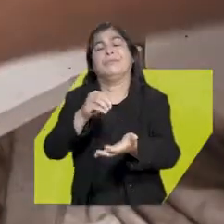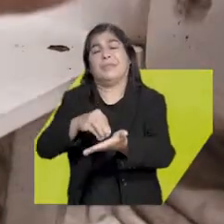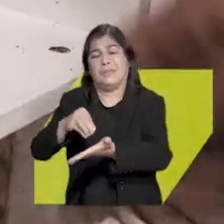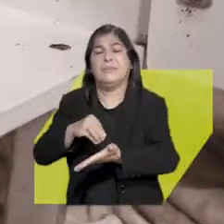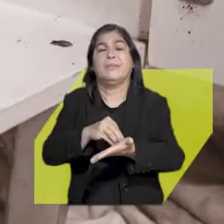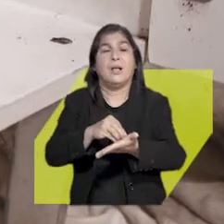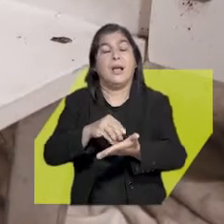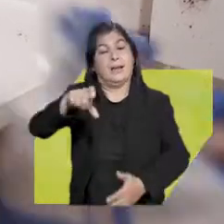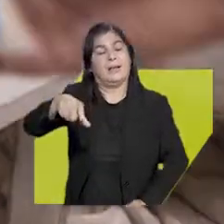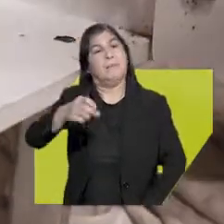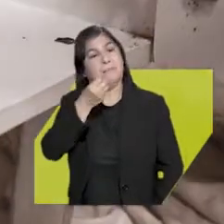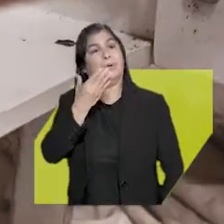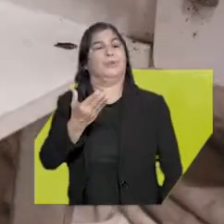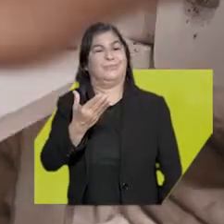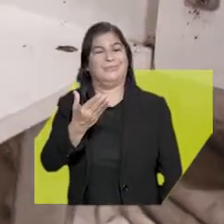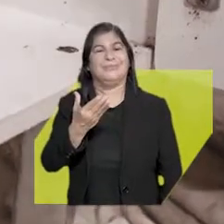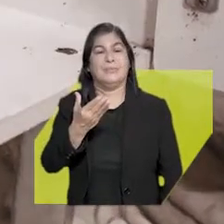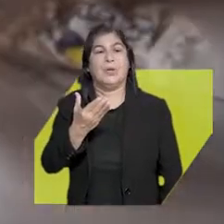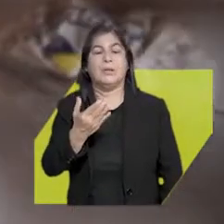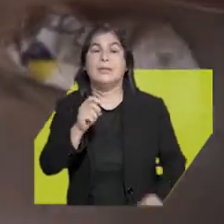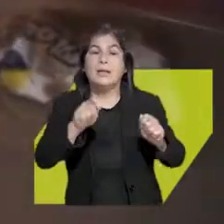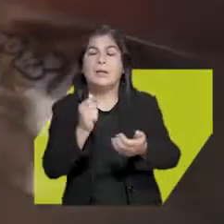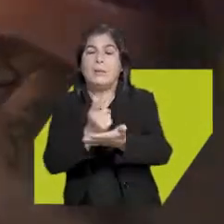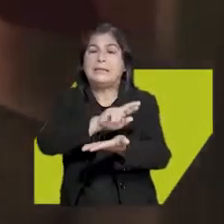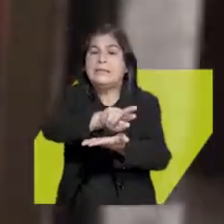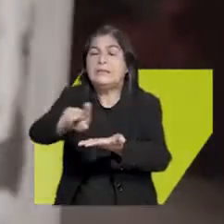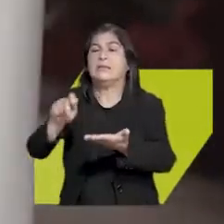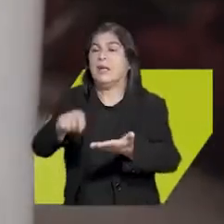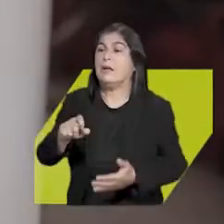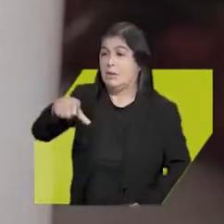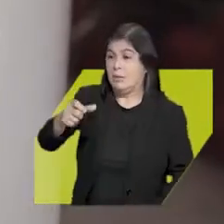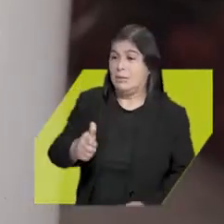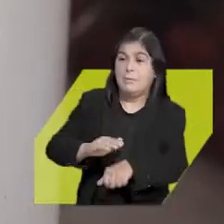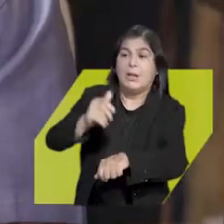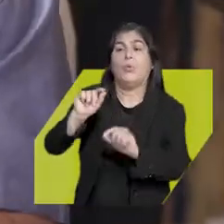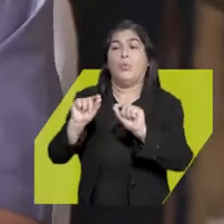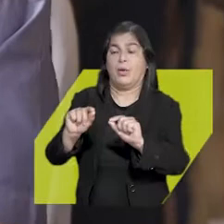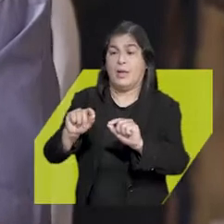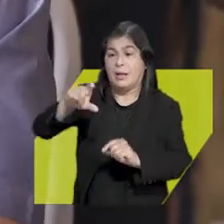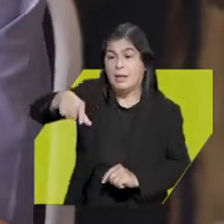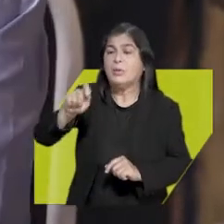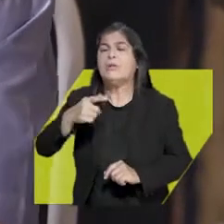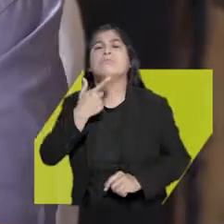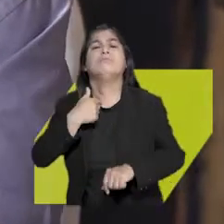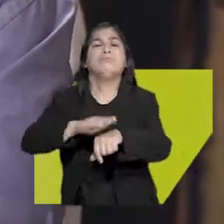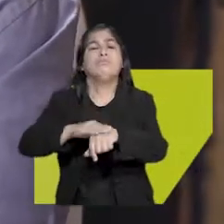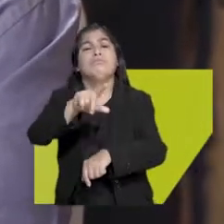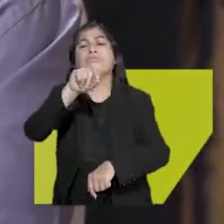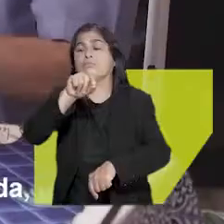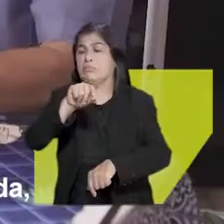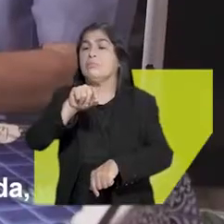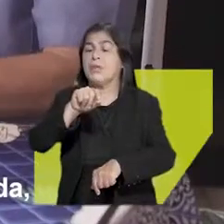uma coisa. Aí com o cartão seria melhor, né? Porque dava pra comprar o resto das coisas. O cartão é melhor porque com o cartão você decide o que